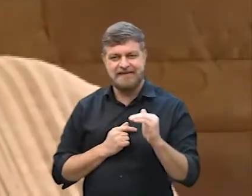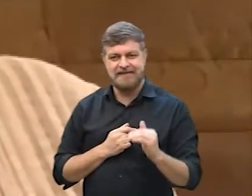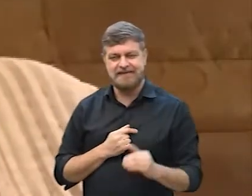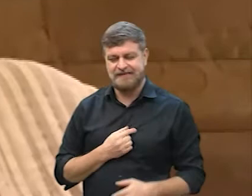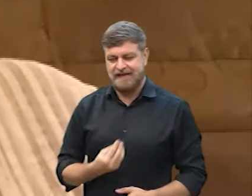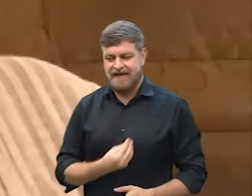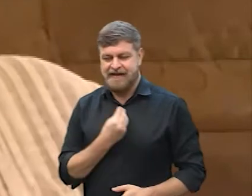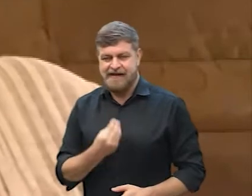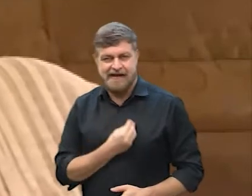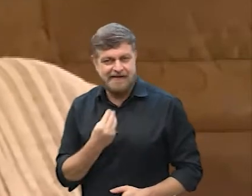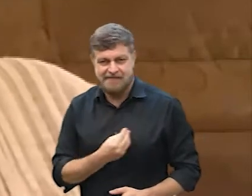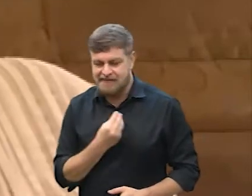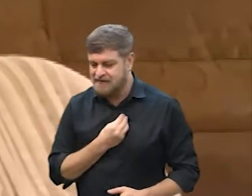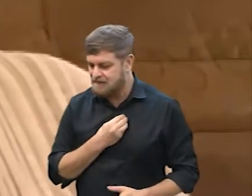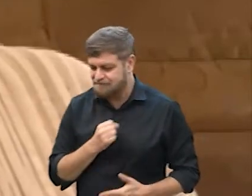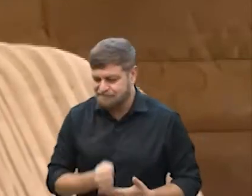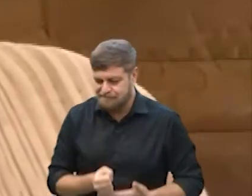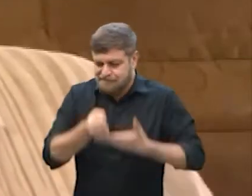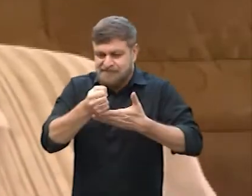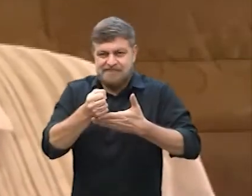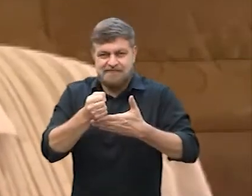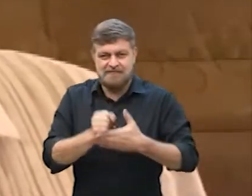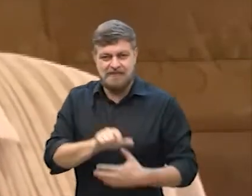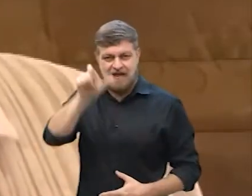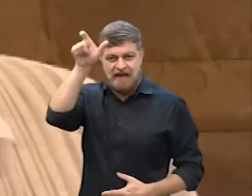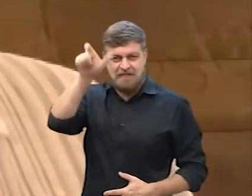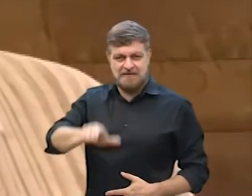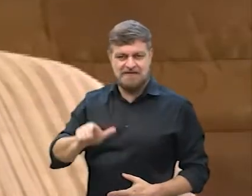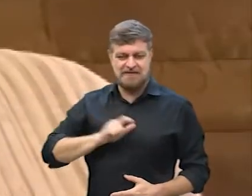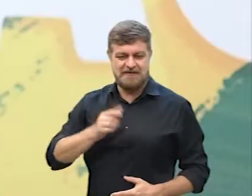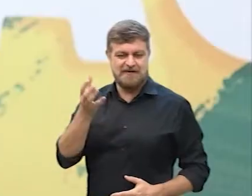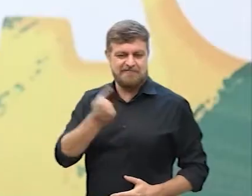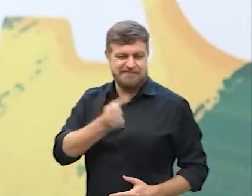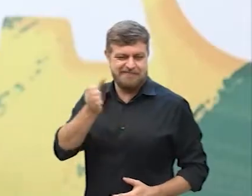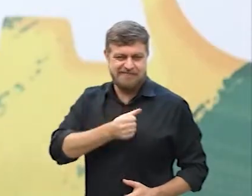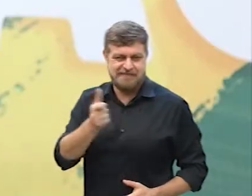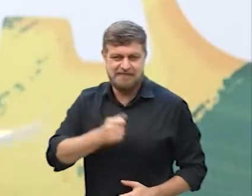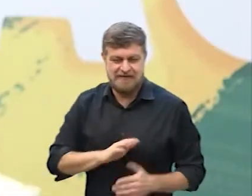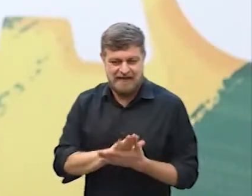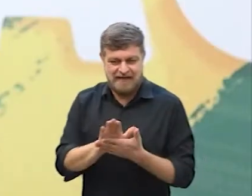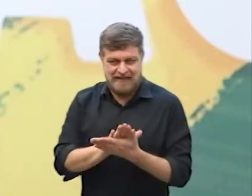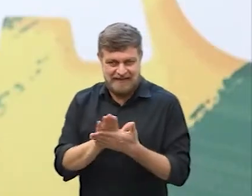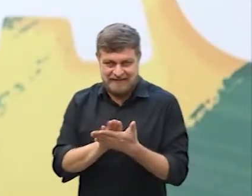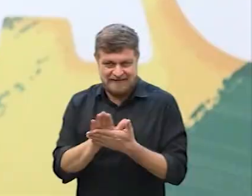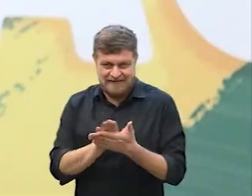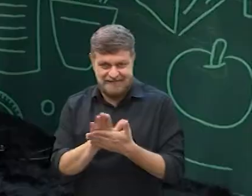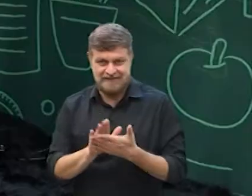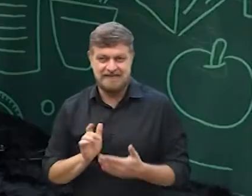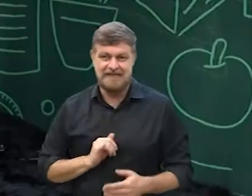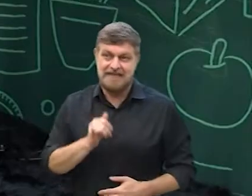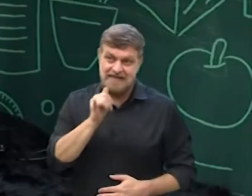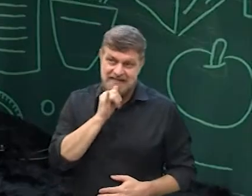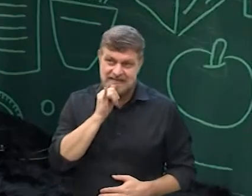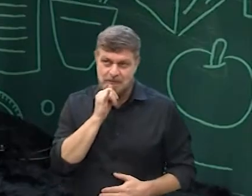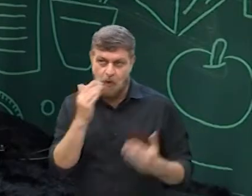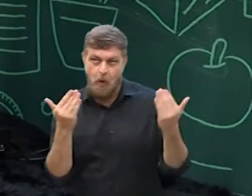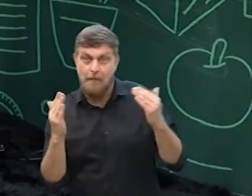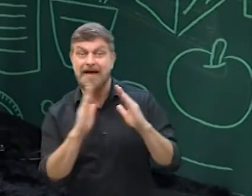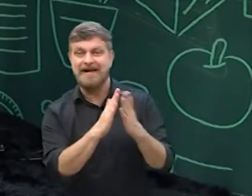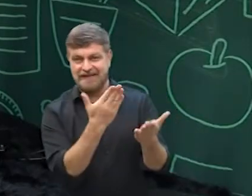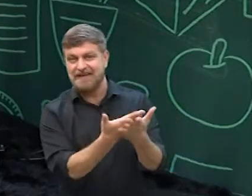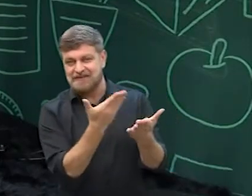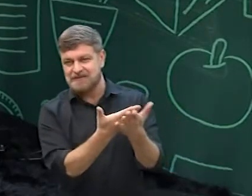favorecimentos da vida, aquele que não foi tão privilegiado. Até em termos de escola e tudo, né? Exato. Por